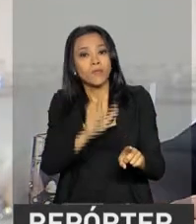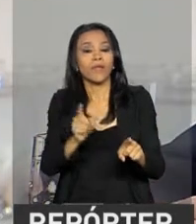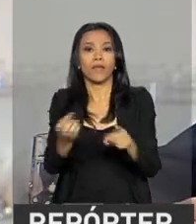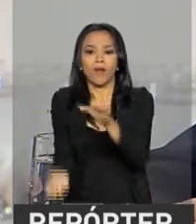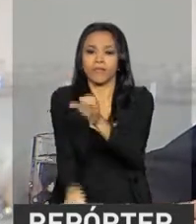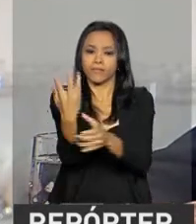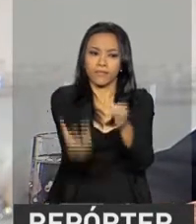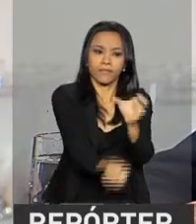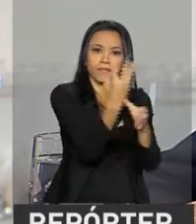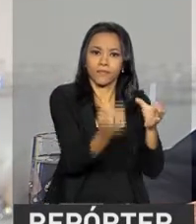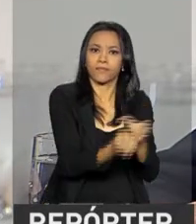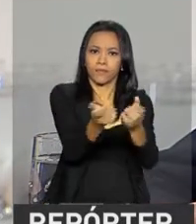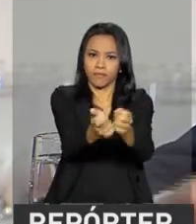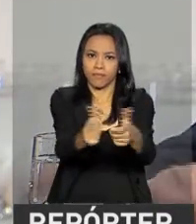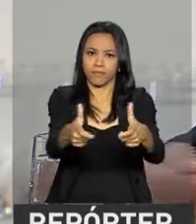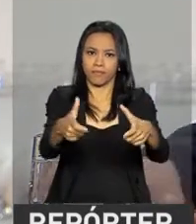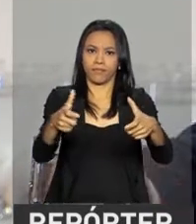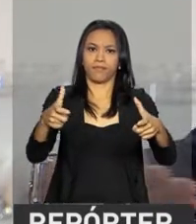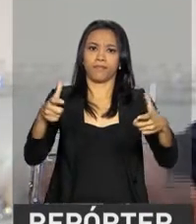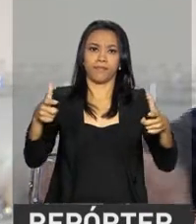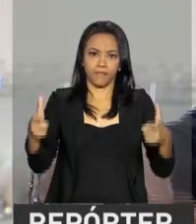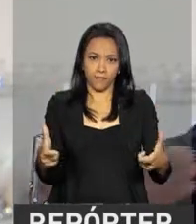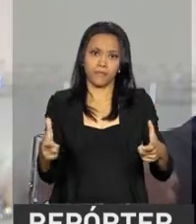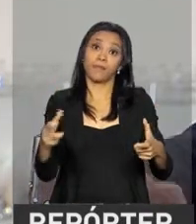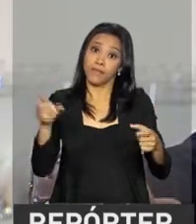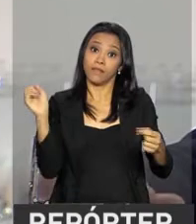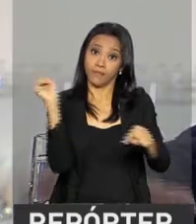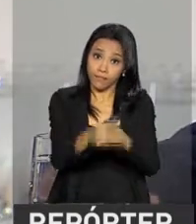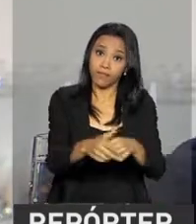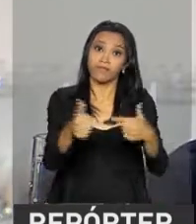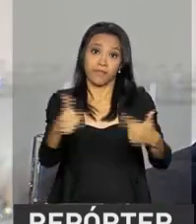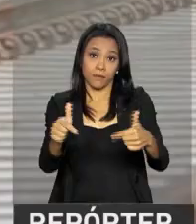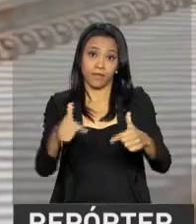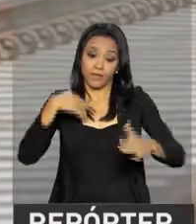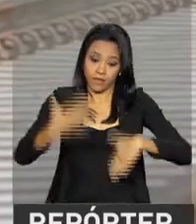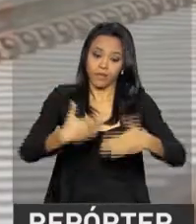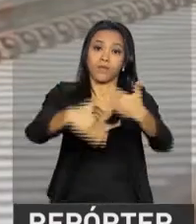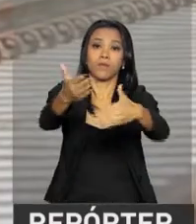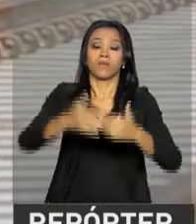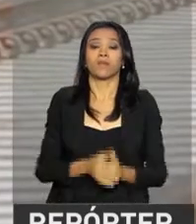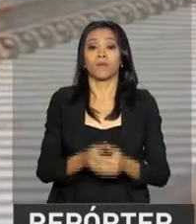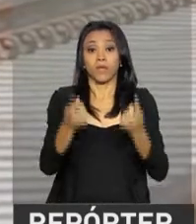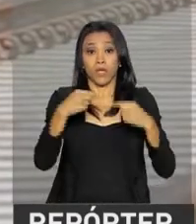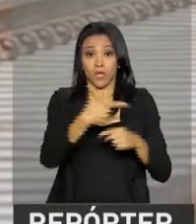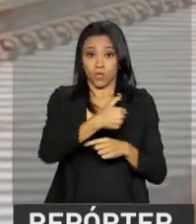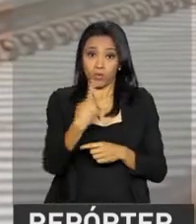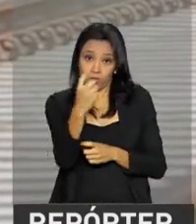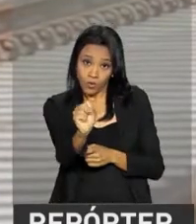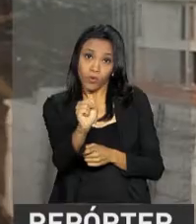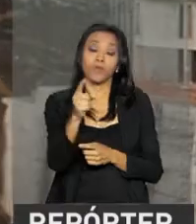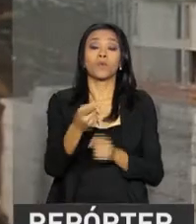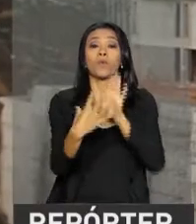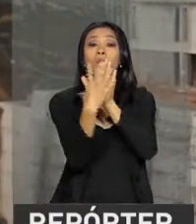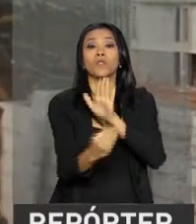aumentar a produtividade e, consequentemente, gerar o crescimento. Para 2018, está prevista a